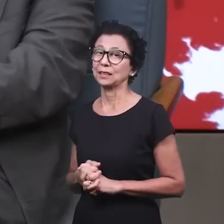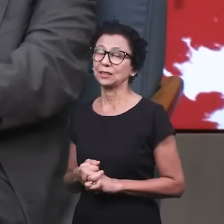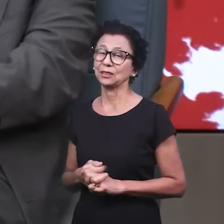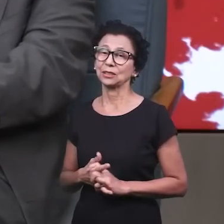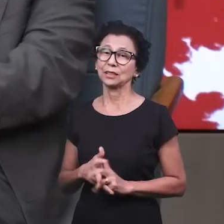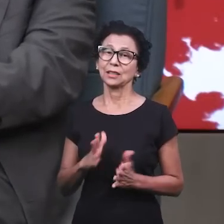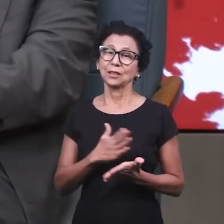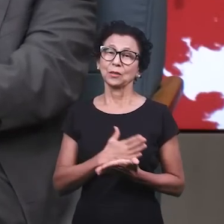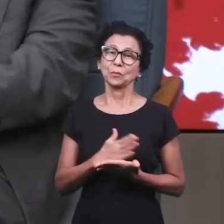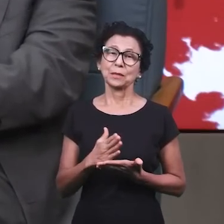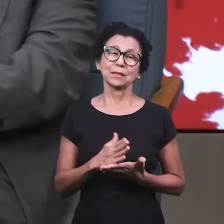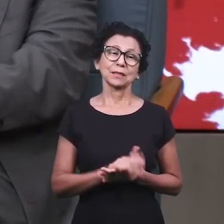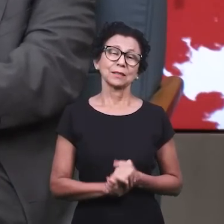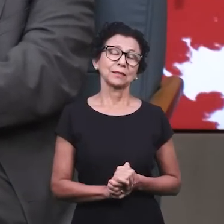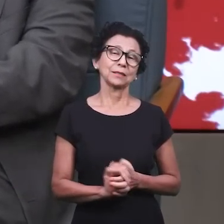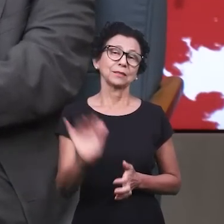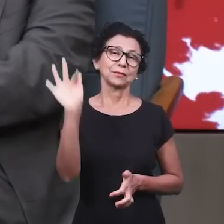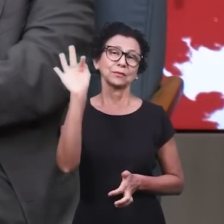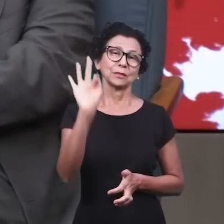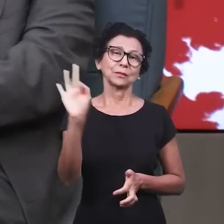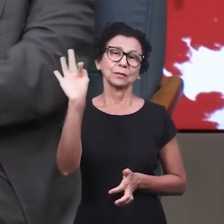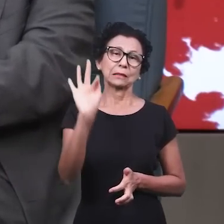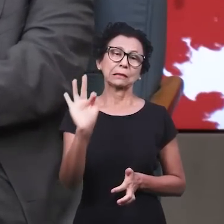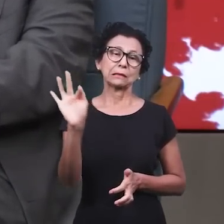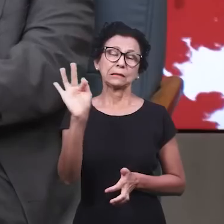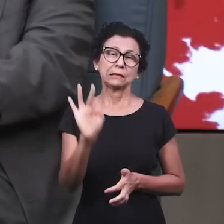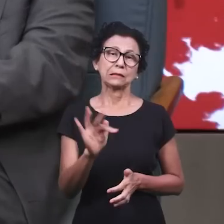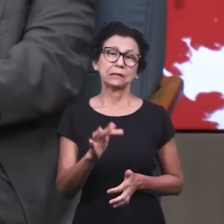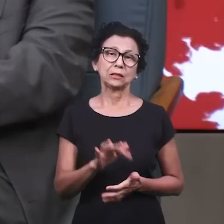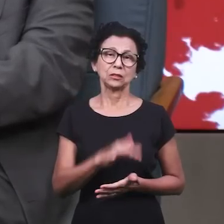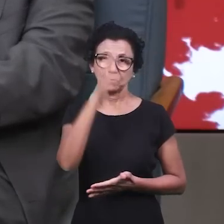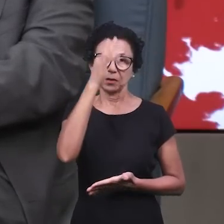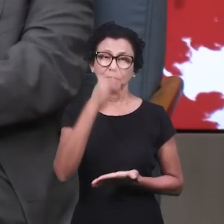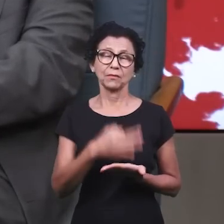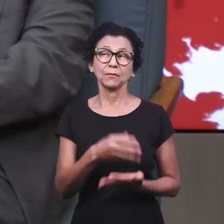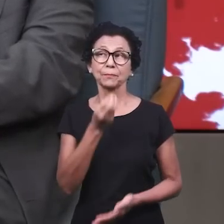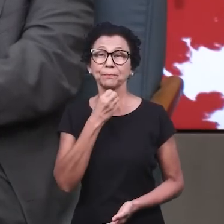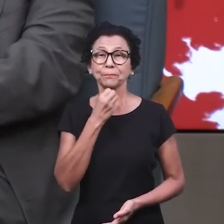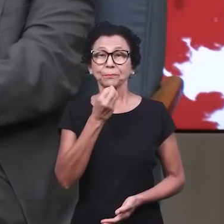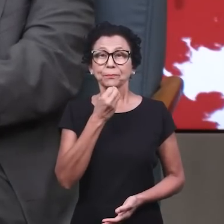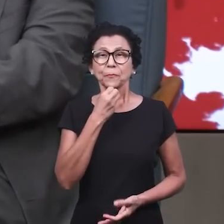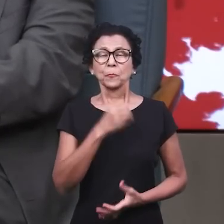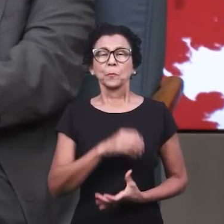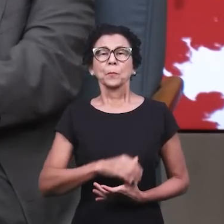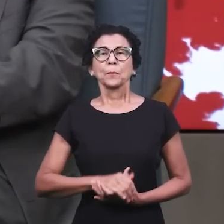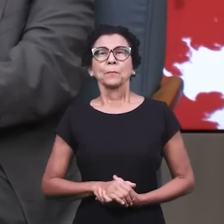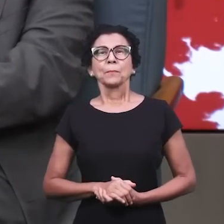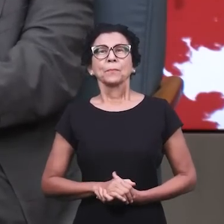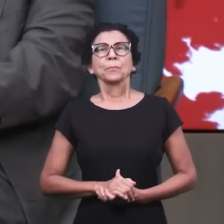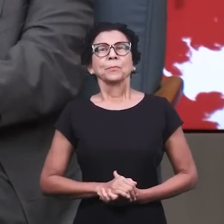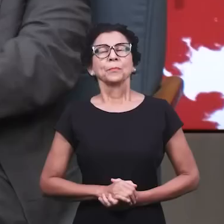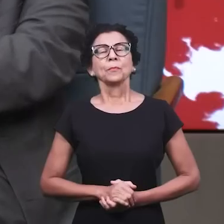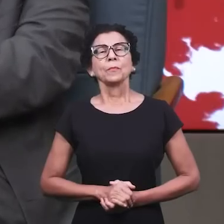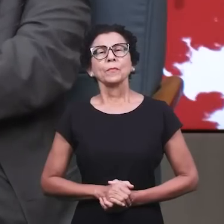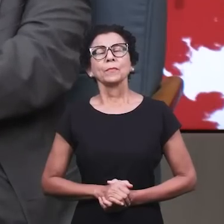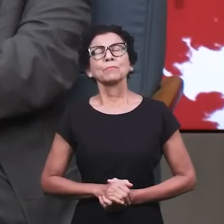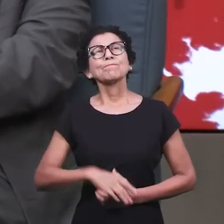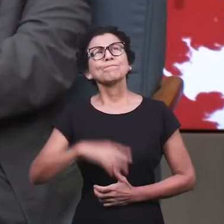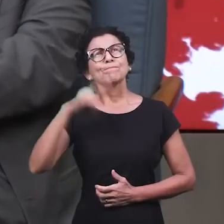tudo que eu já contei em outros momentos para os irmãos. Mas eu me lembro